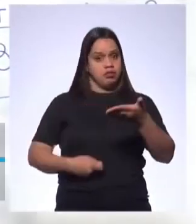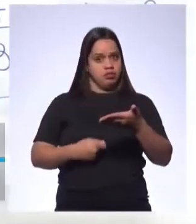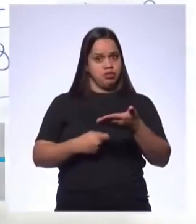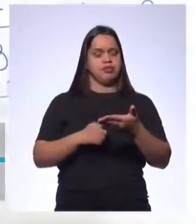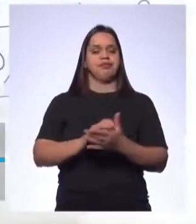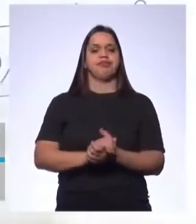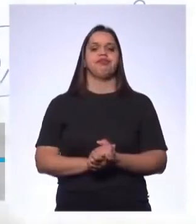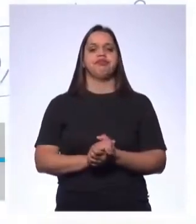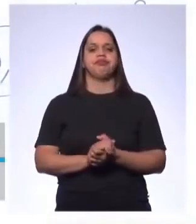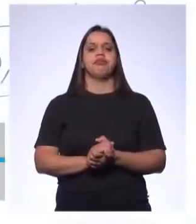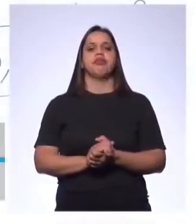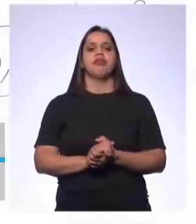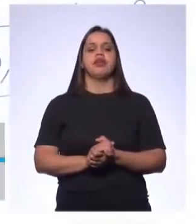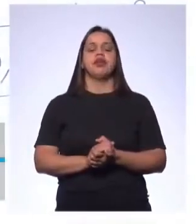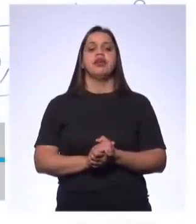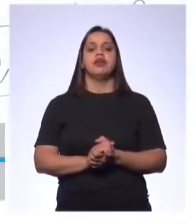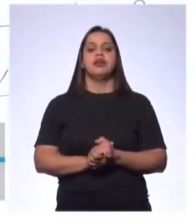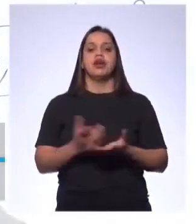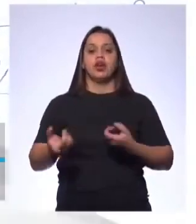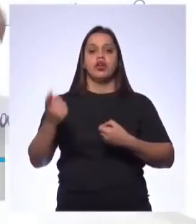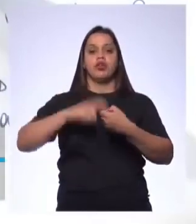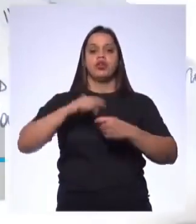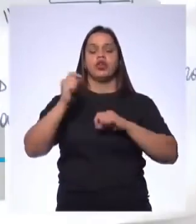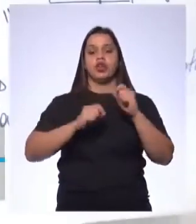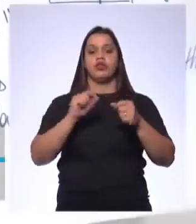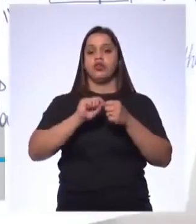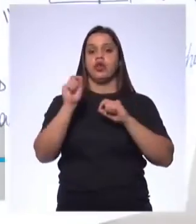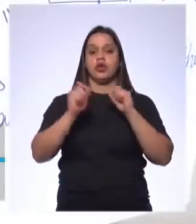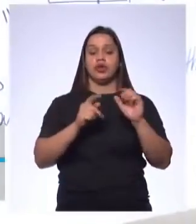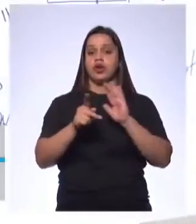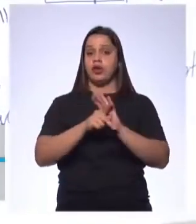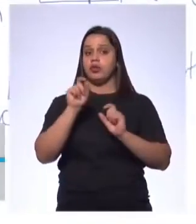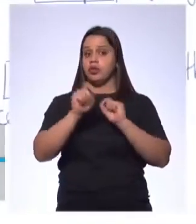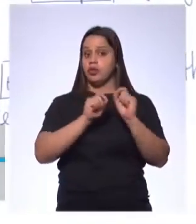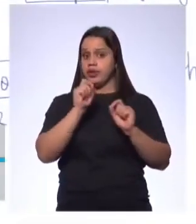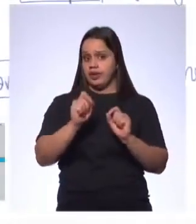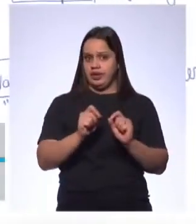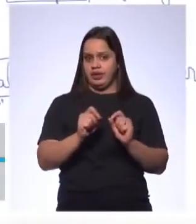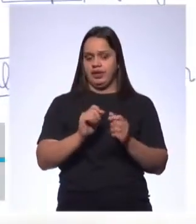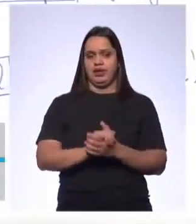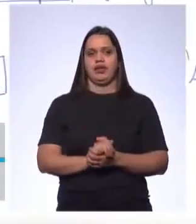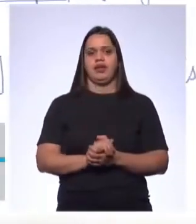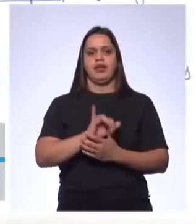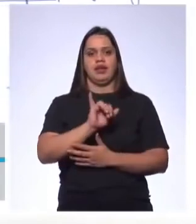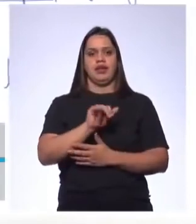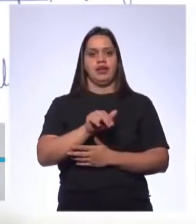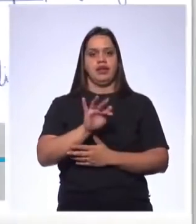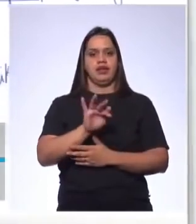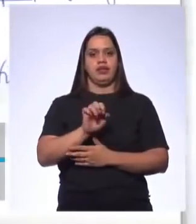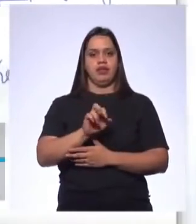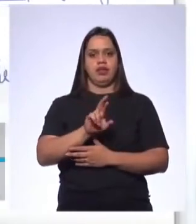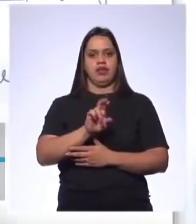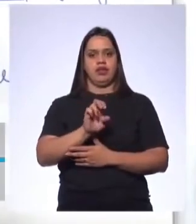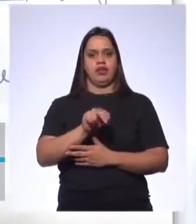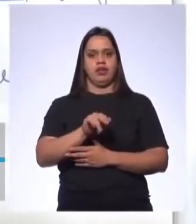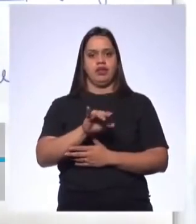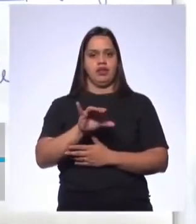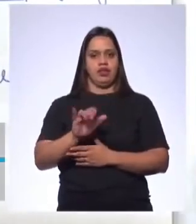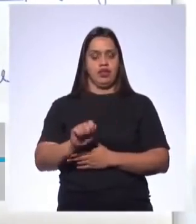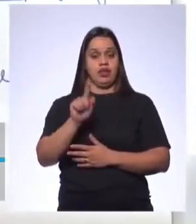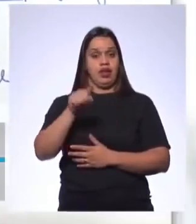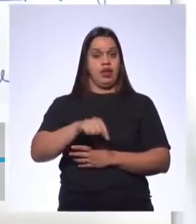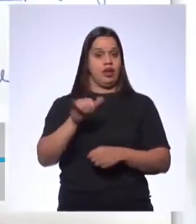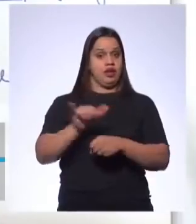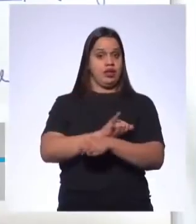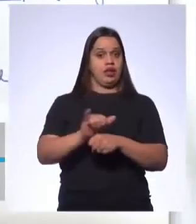vou voltar aqui e eu vou falar sobre inferência, né? Pessoal, olha lá. Estratégia